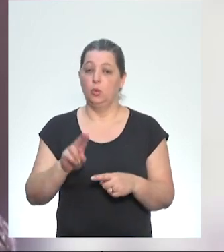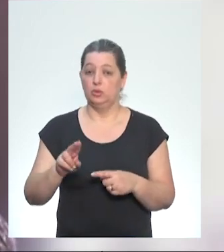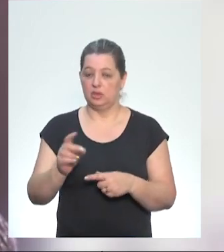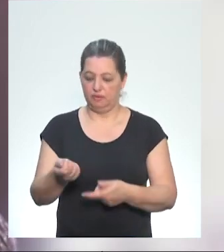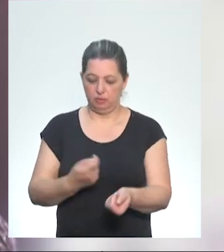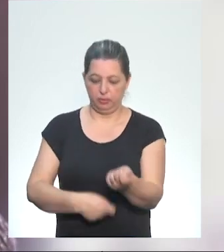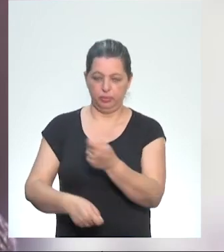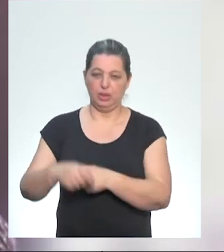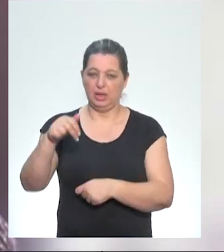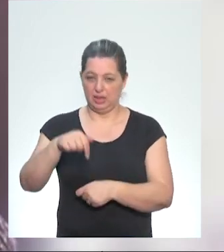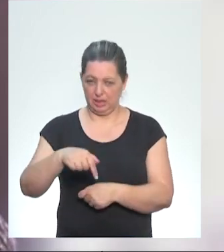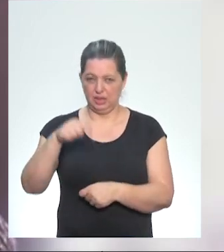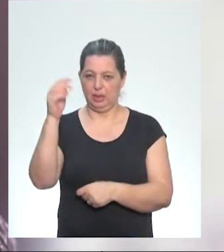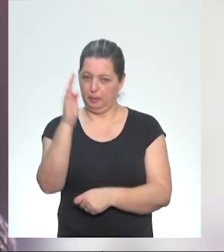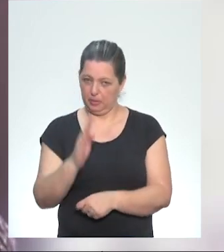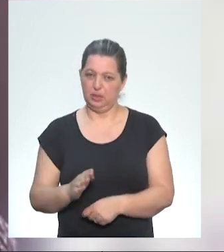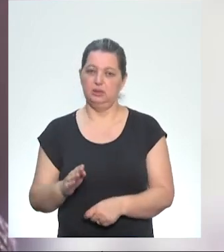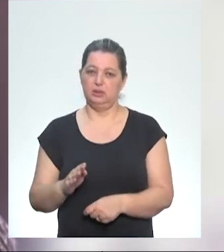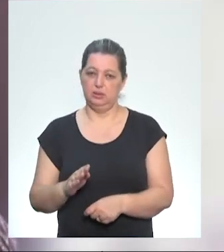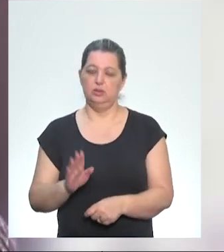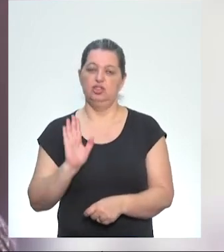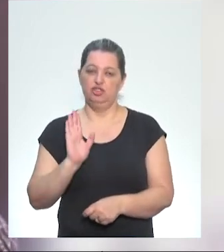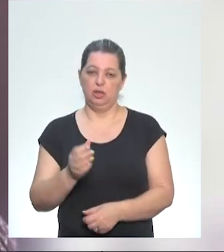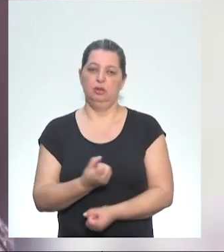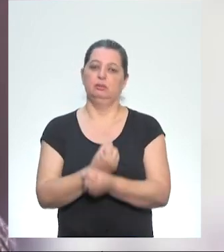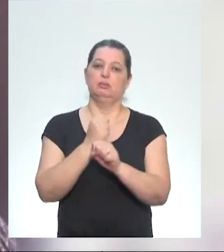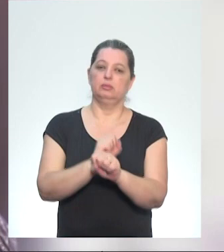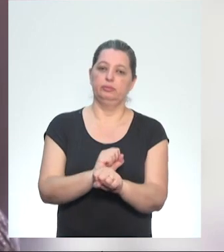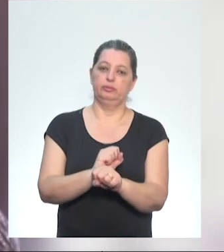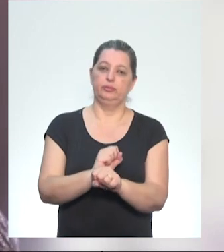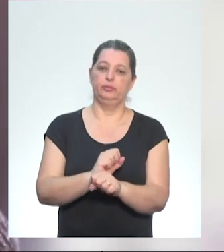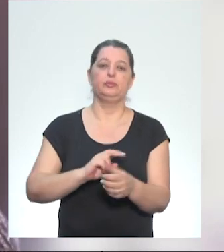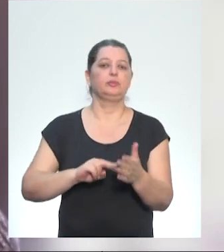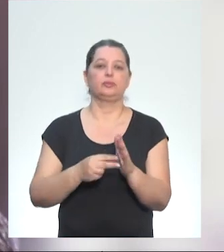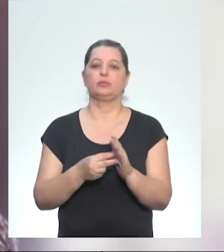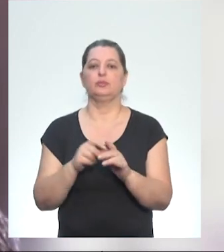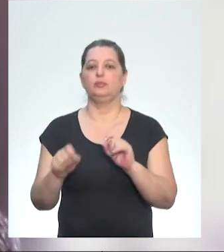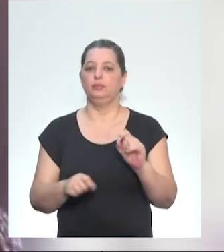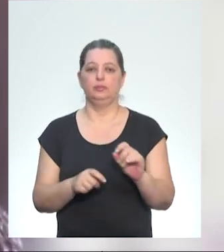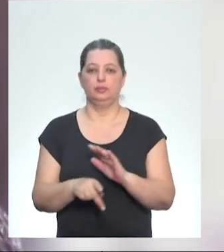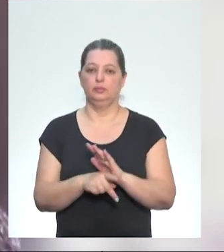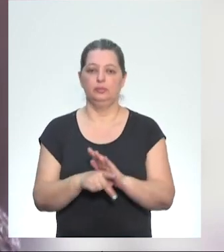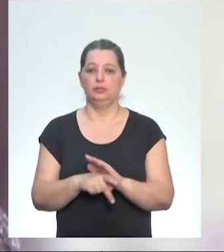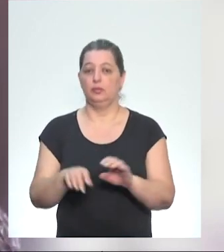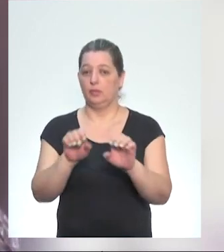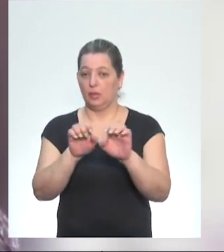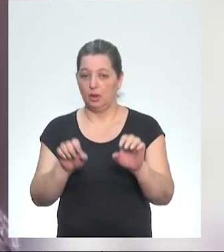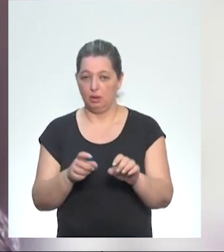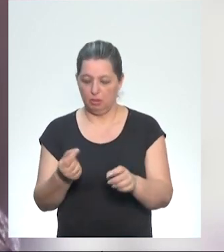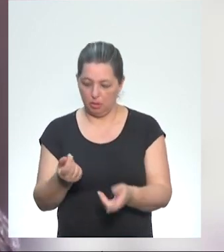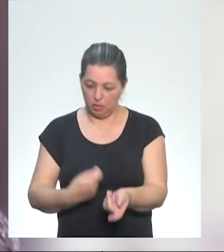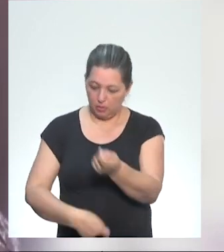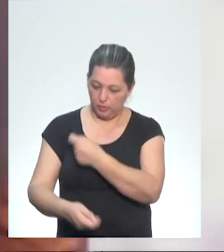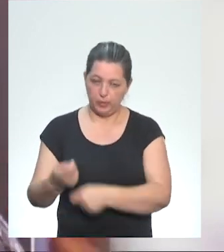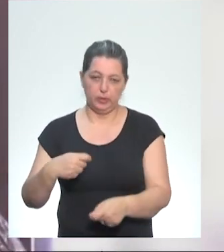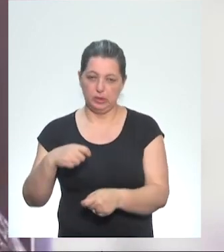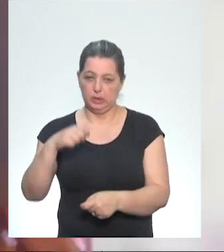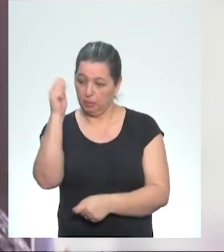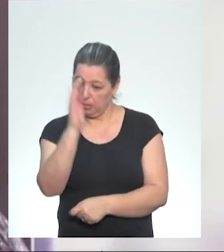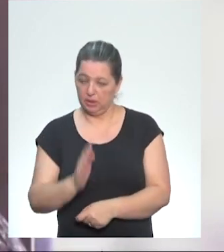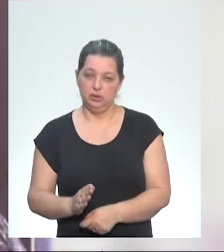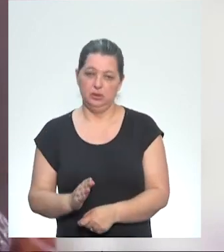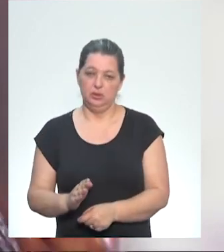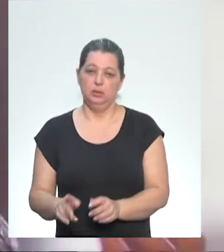Aqui o Brasil, a gente foi uma sociedade escravagista. Então, o que isso significa? A estrutura econômica do Brasil estava na base,